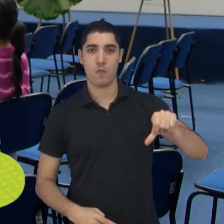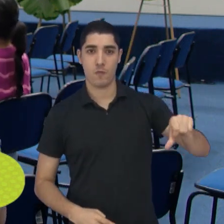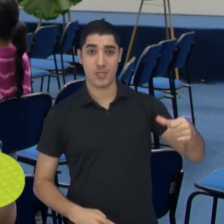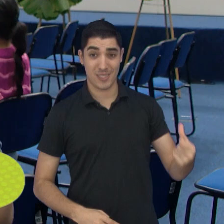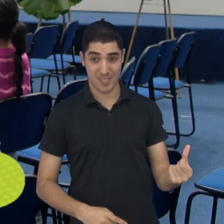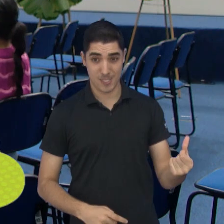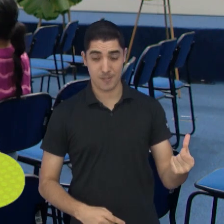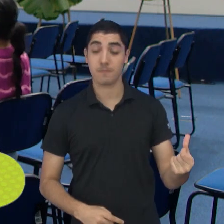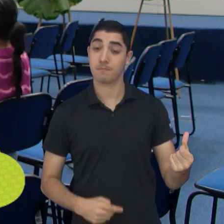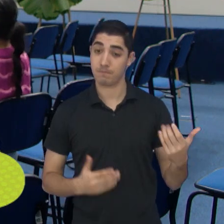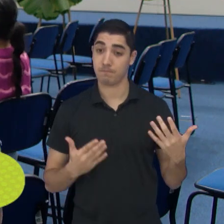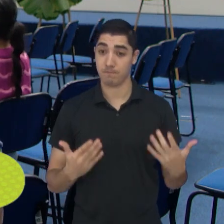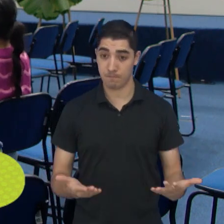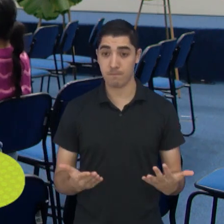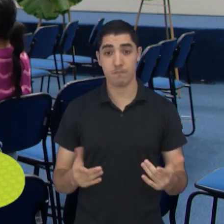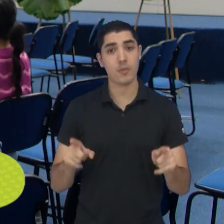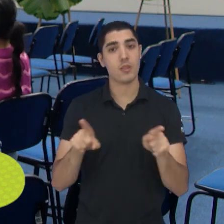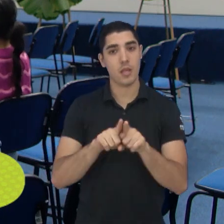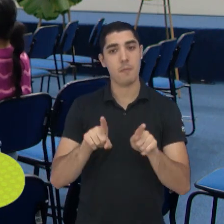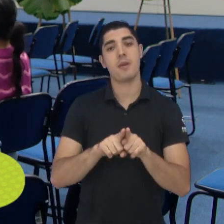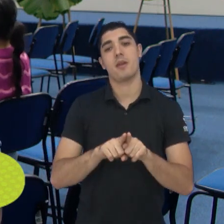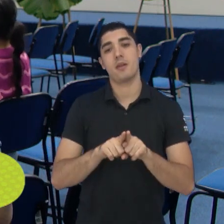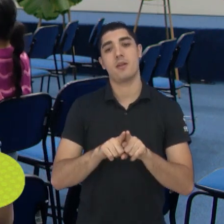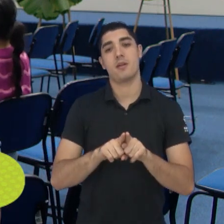1996. Inclusive, em